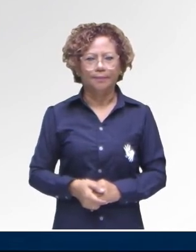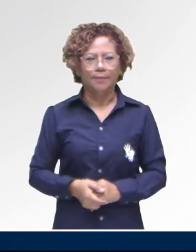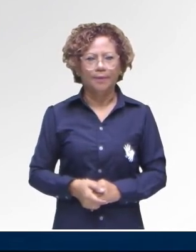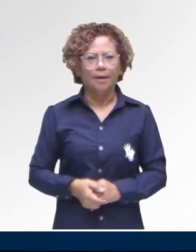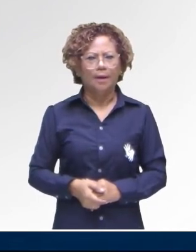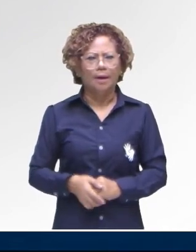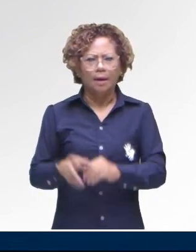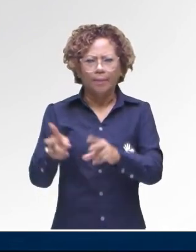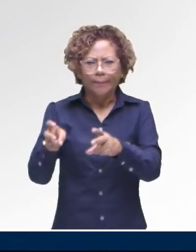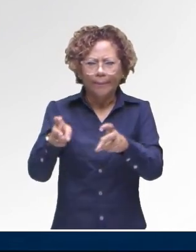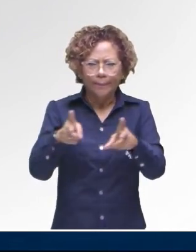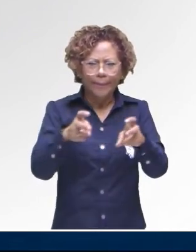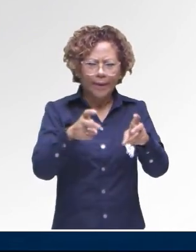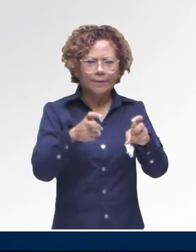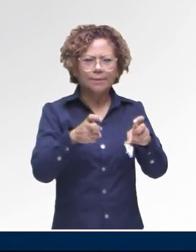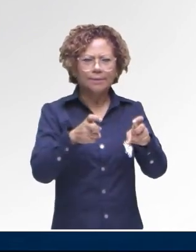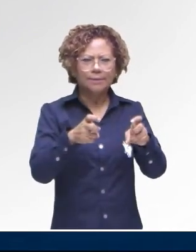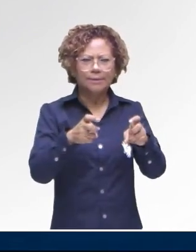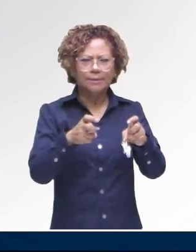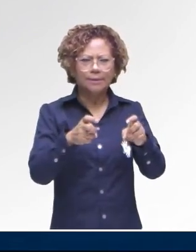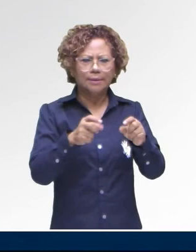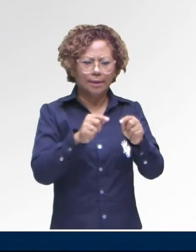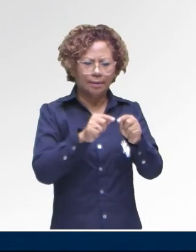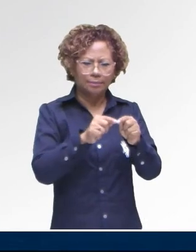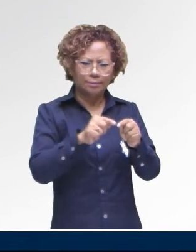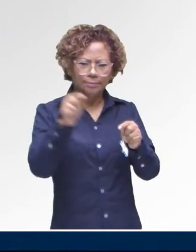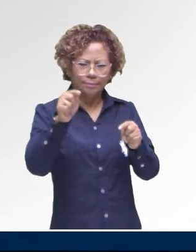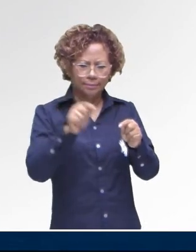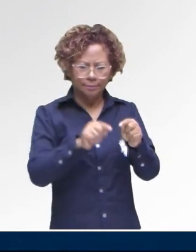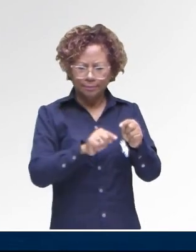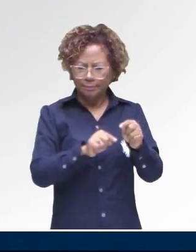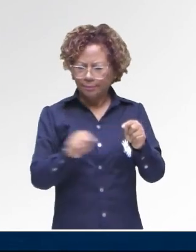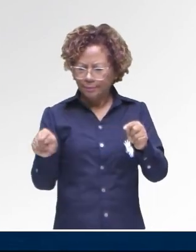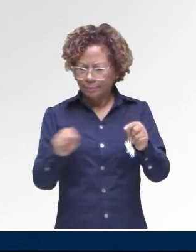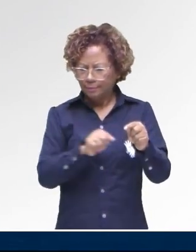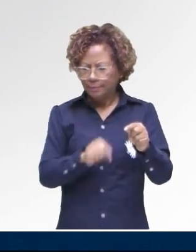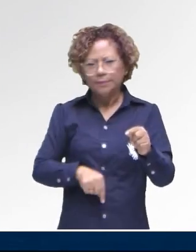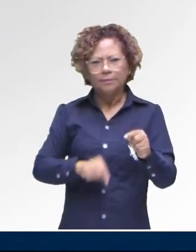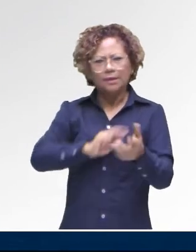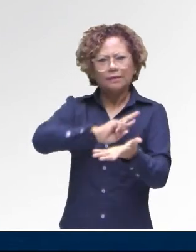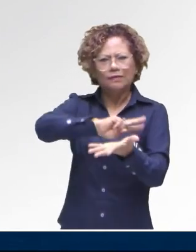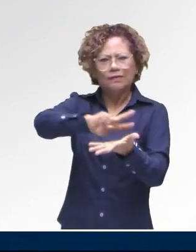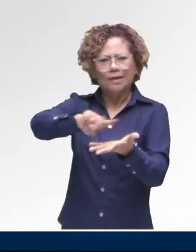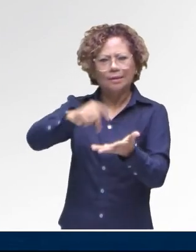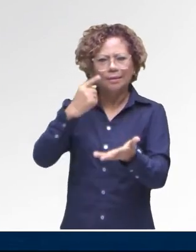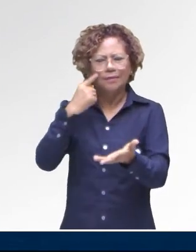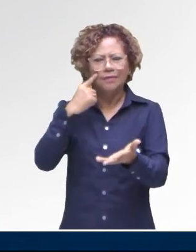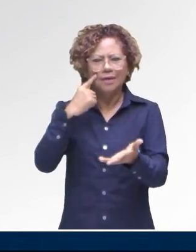Identifique as retas, semirretas e segmentos de retas apresentados a seguir.